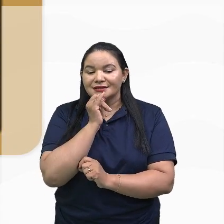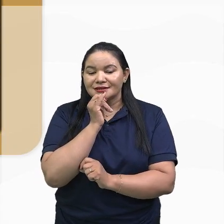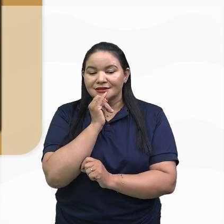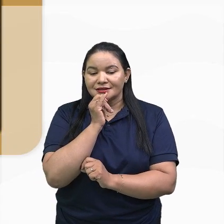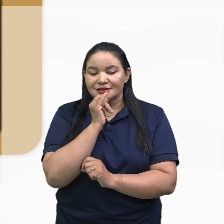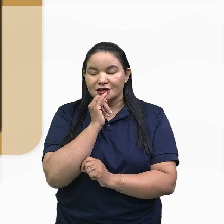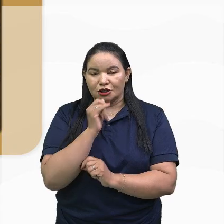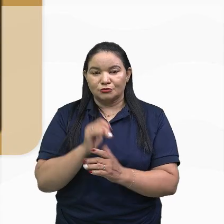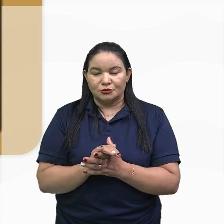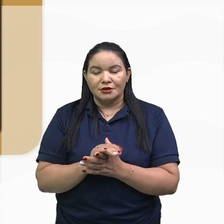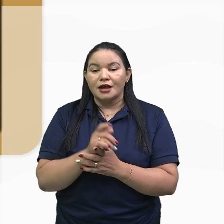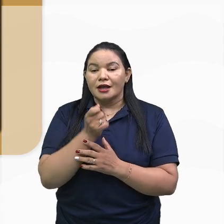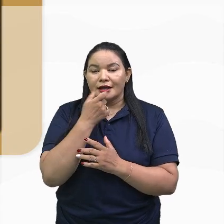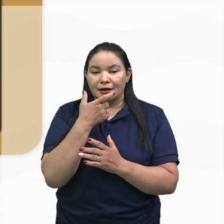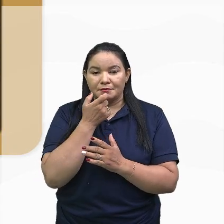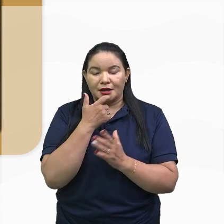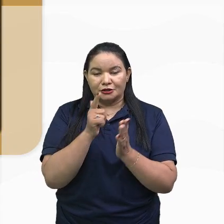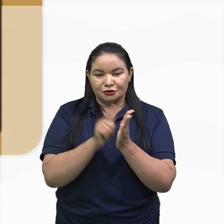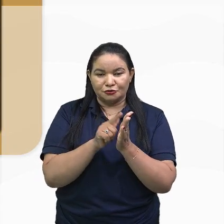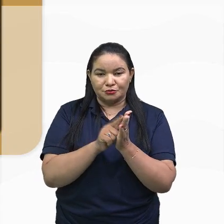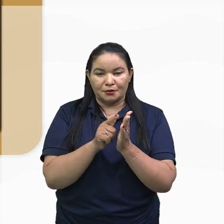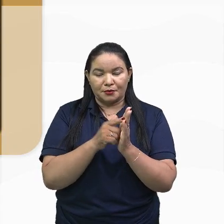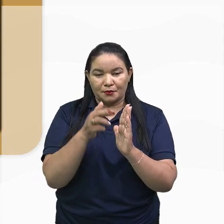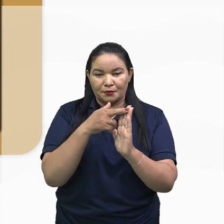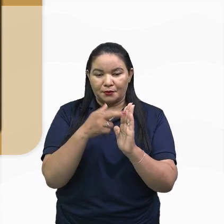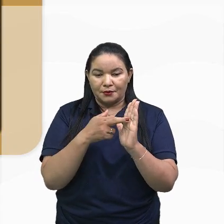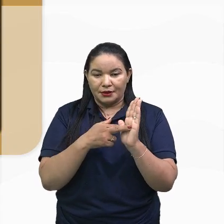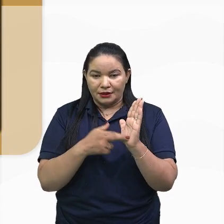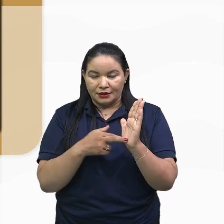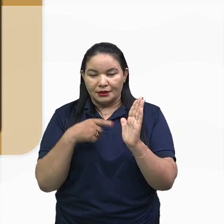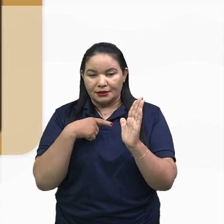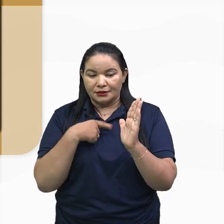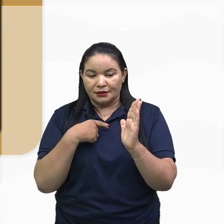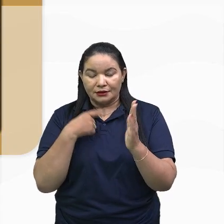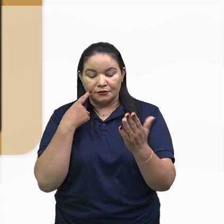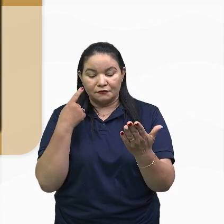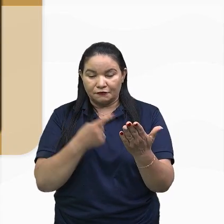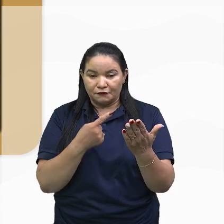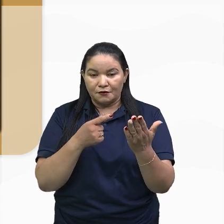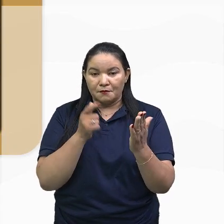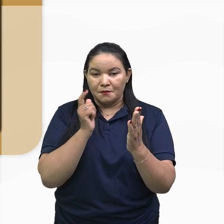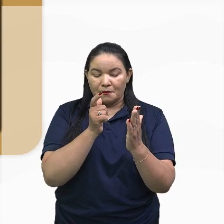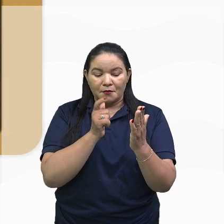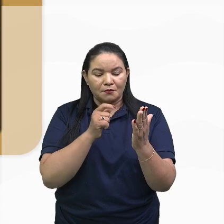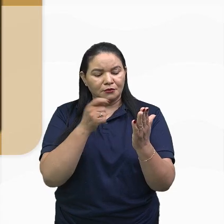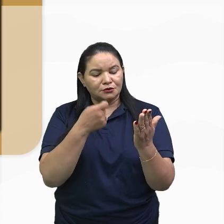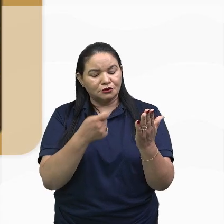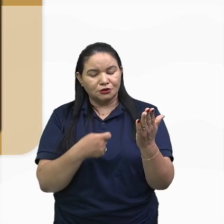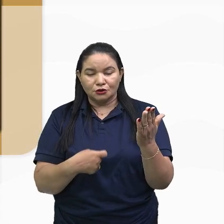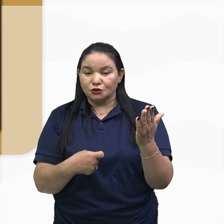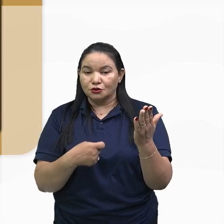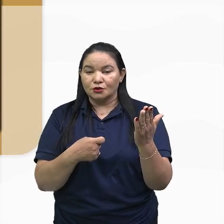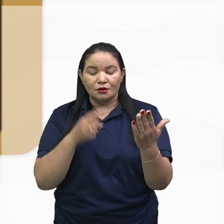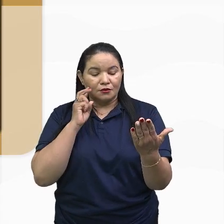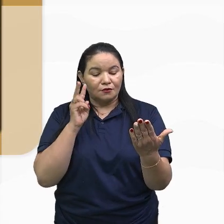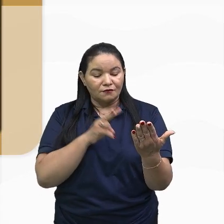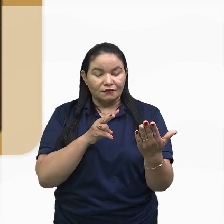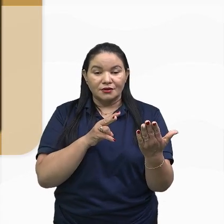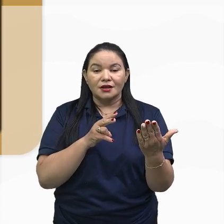de bula de remédio. A bula de remédio, ela tem apenas palavras. Ela utiliza ali uma